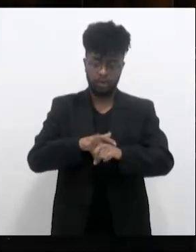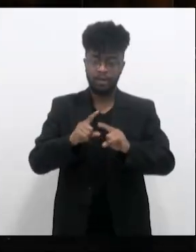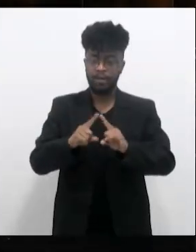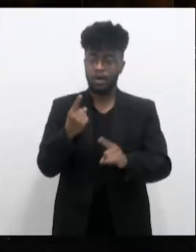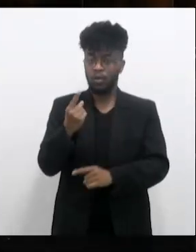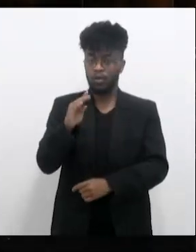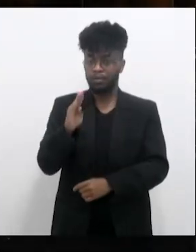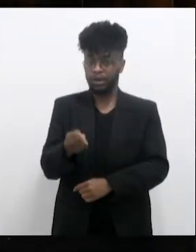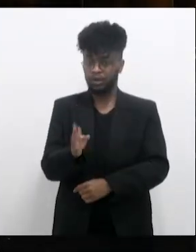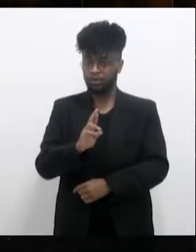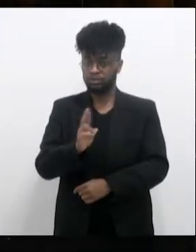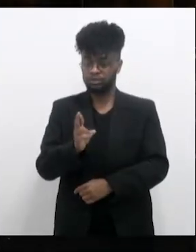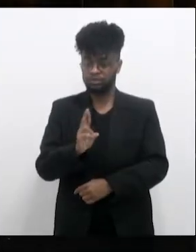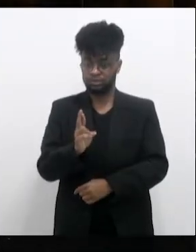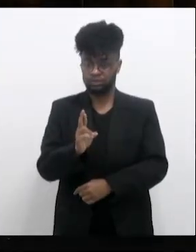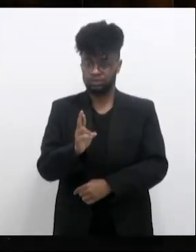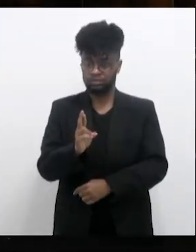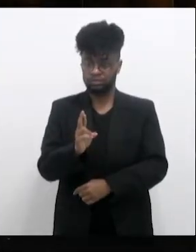bilhão,